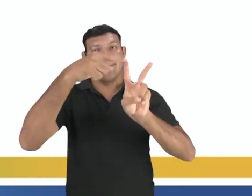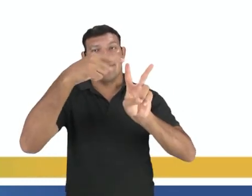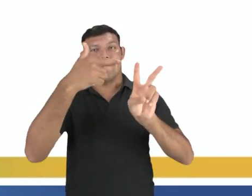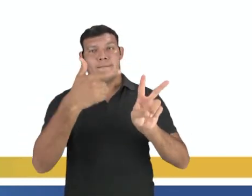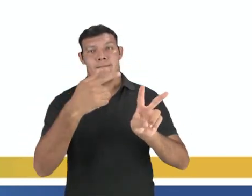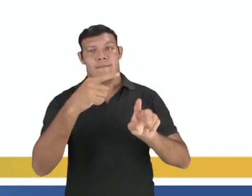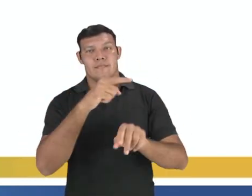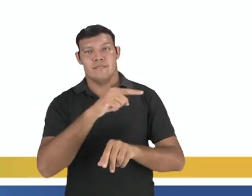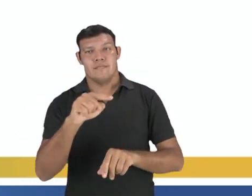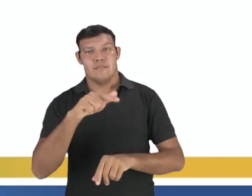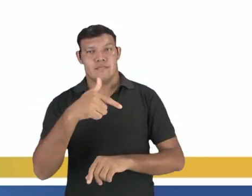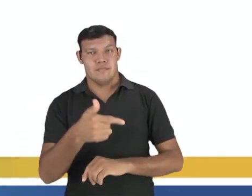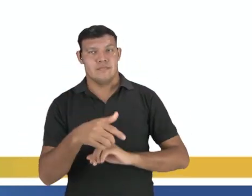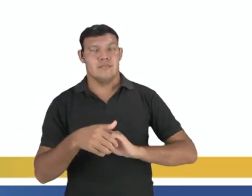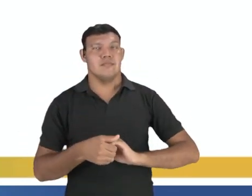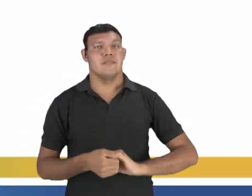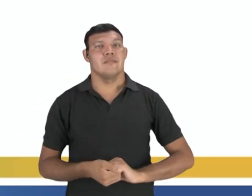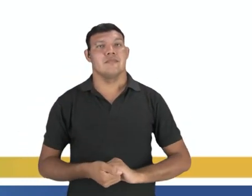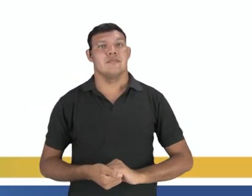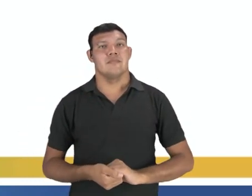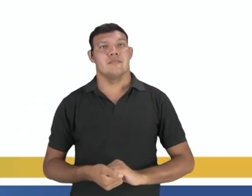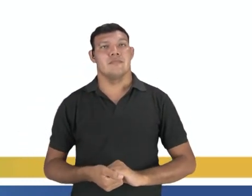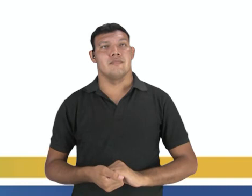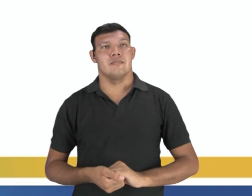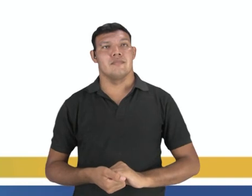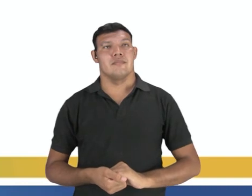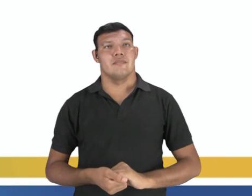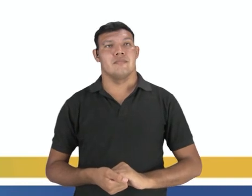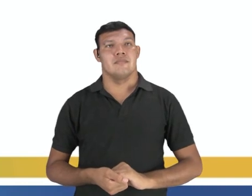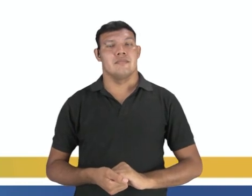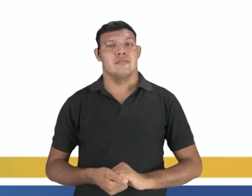sobre 2.